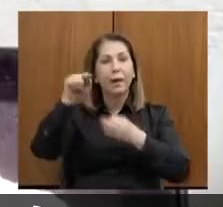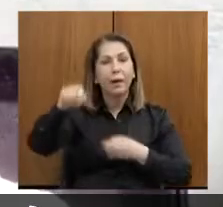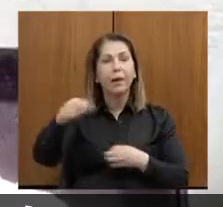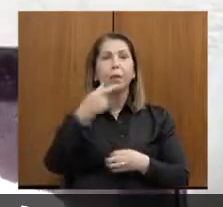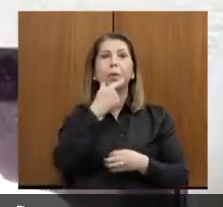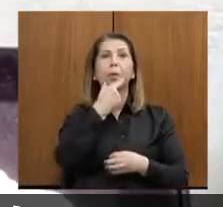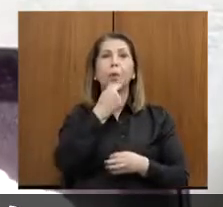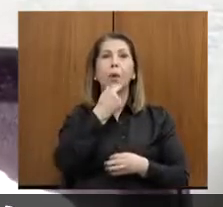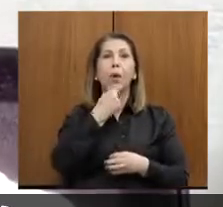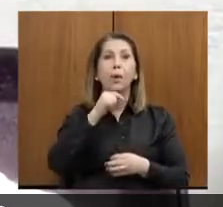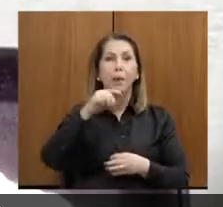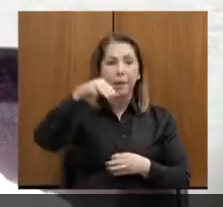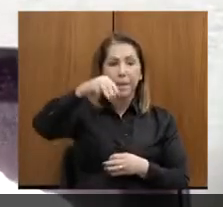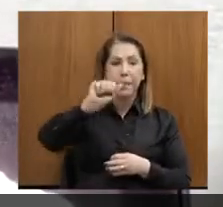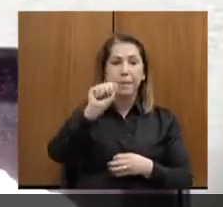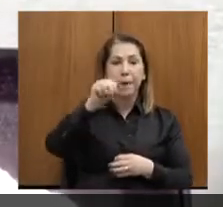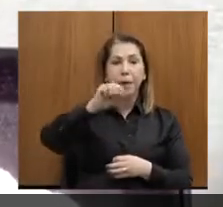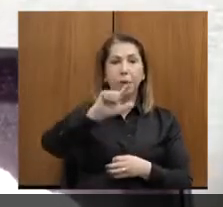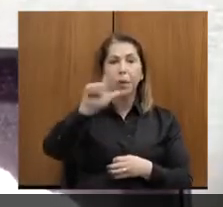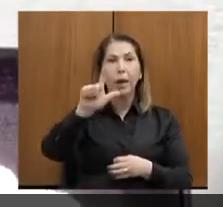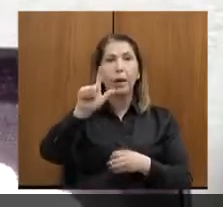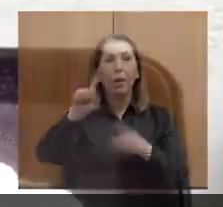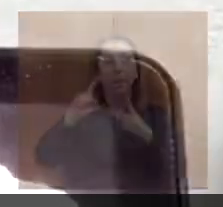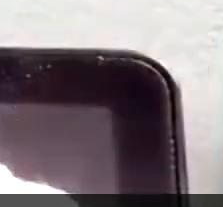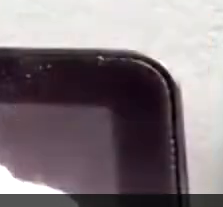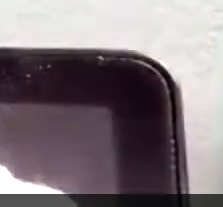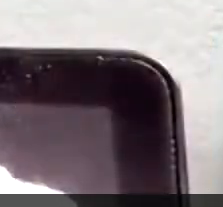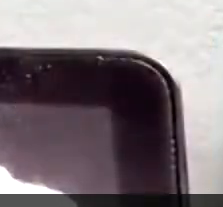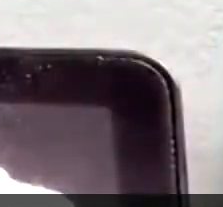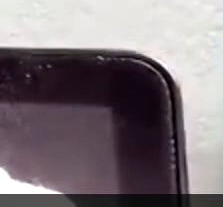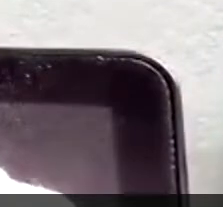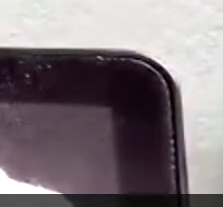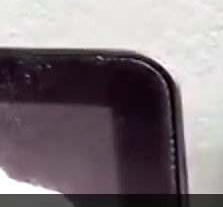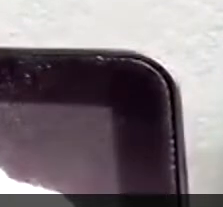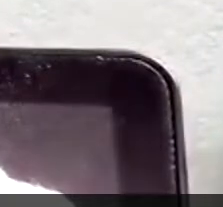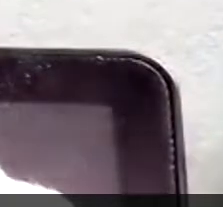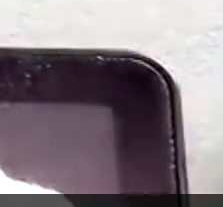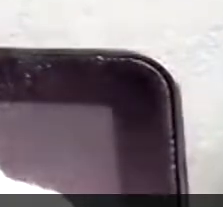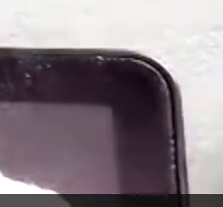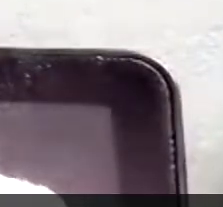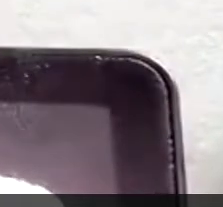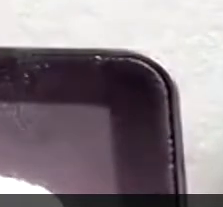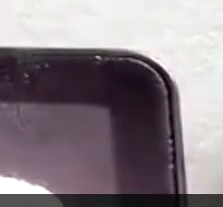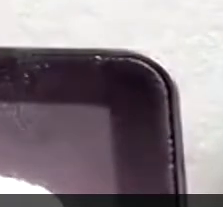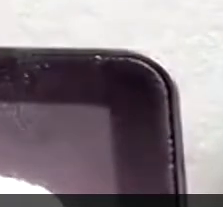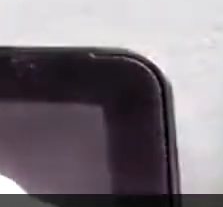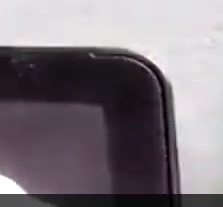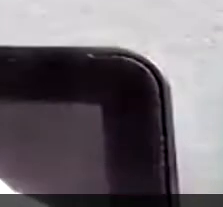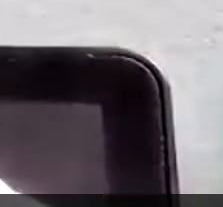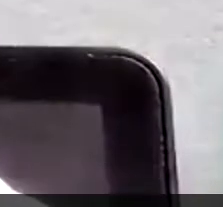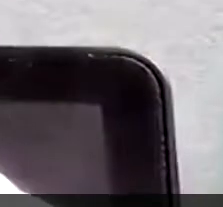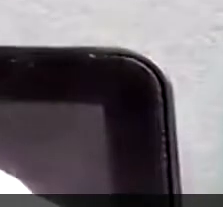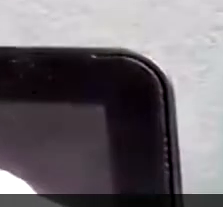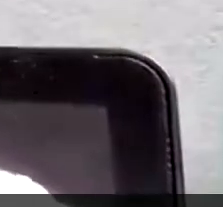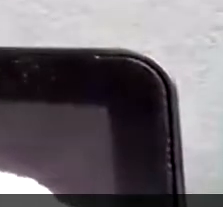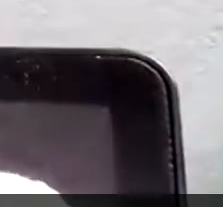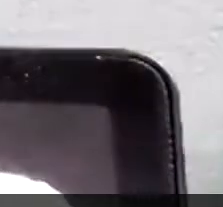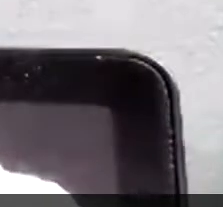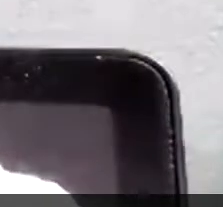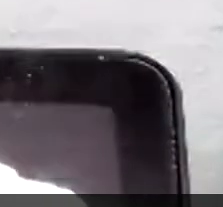Maria hoje a carta eu trouxe para vocês no início o história de Luiza e remonta aquelas famílias que